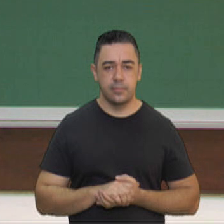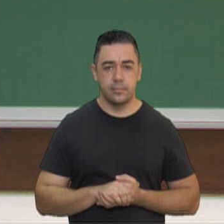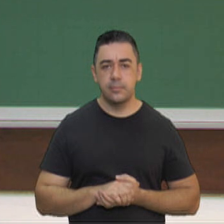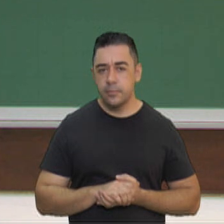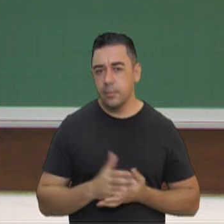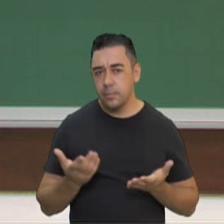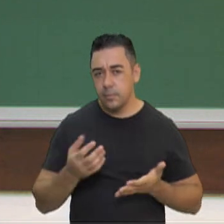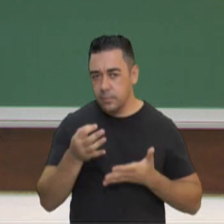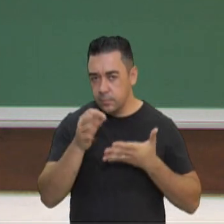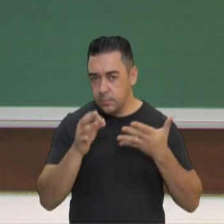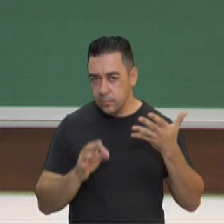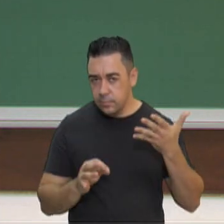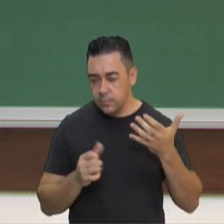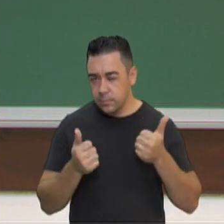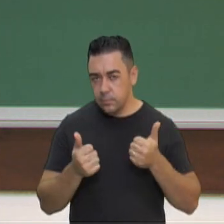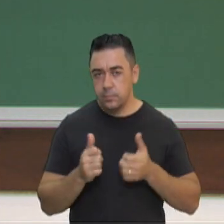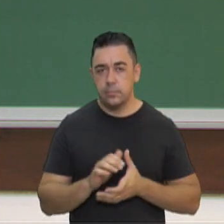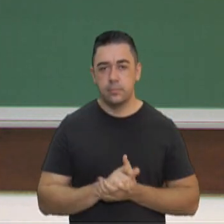Vamos corrigir?